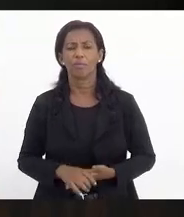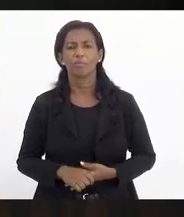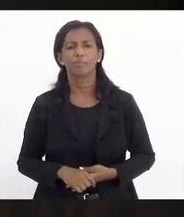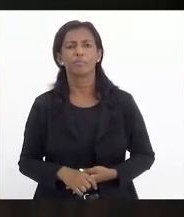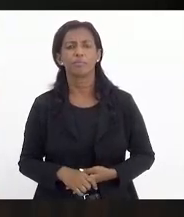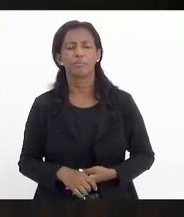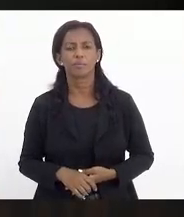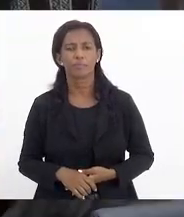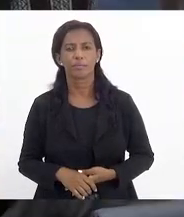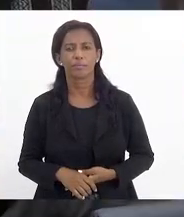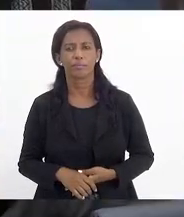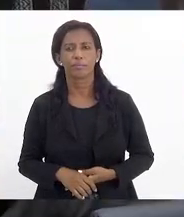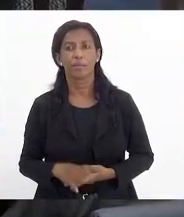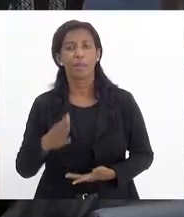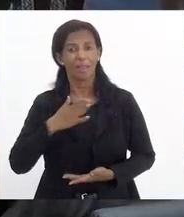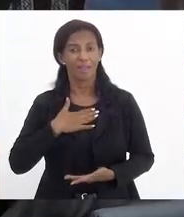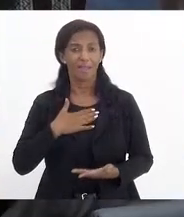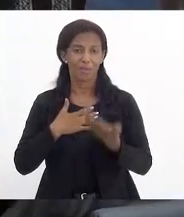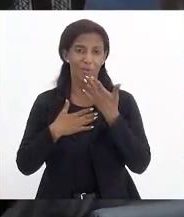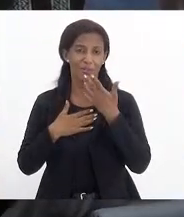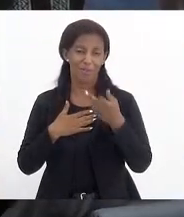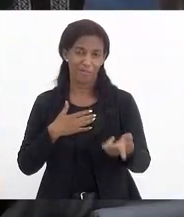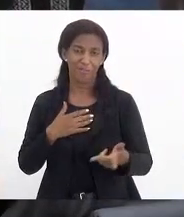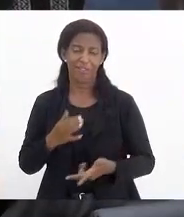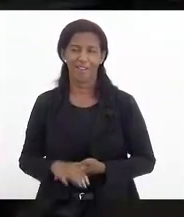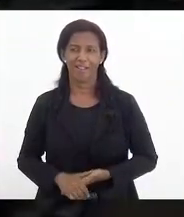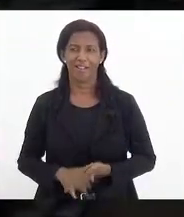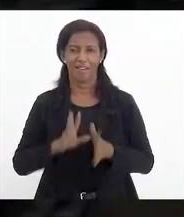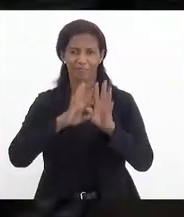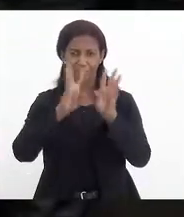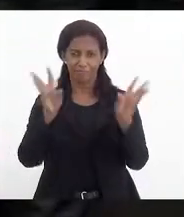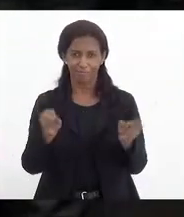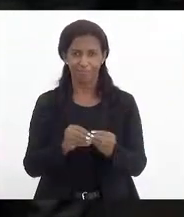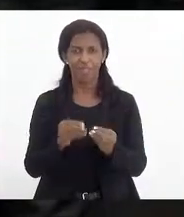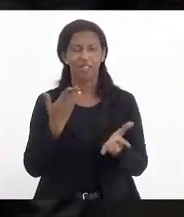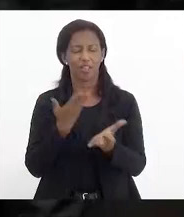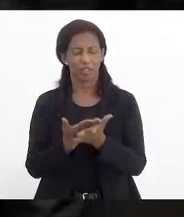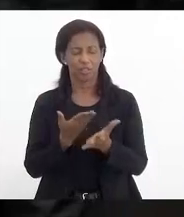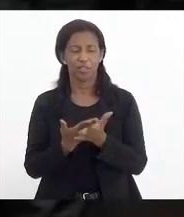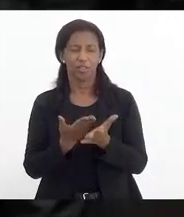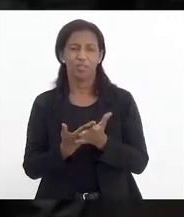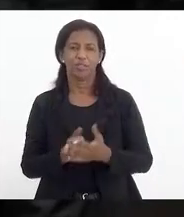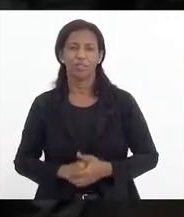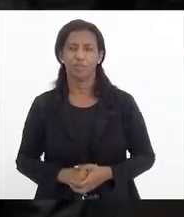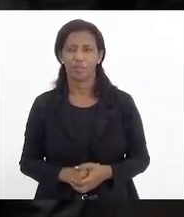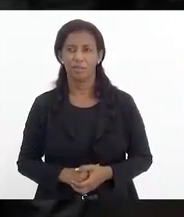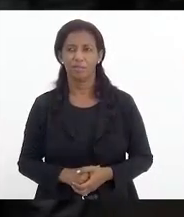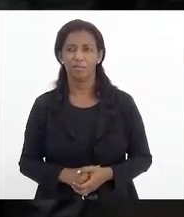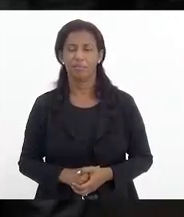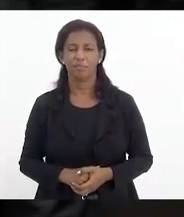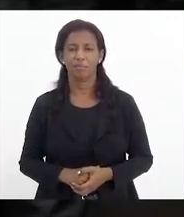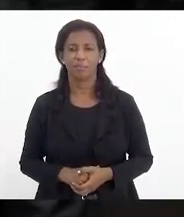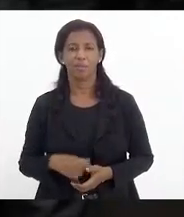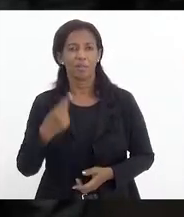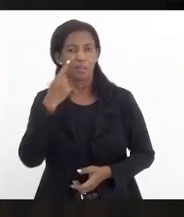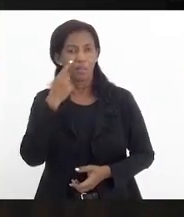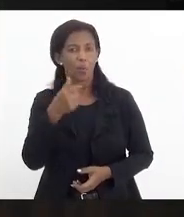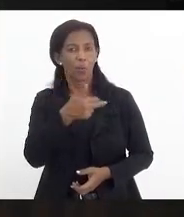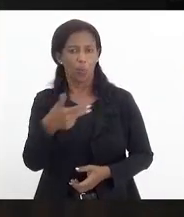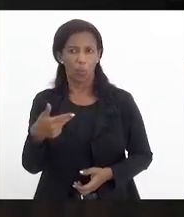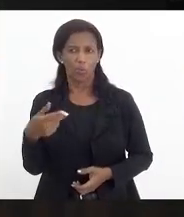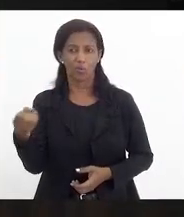por favor. Essa era a sugestão que eu ia fazer, presidente. É um Obrigado. Tema complexo, a gente estudou bastante, mas nós mesmo assim, vai vendo coisa nova.